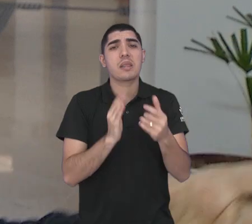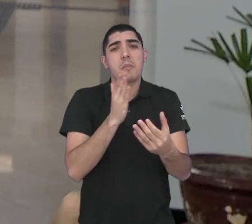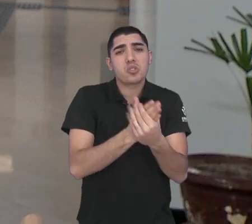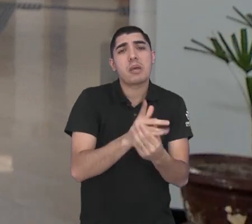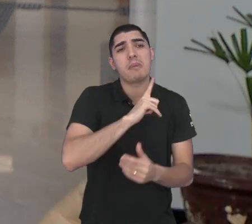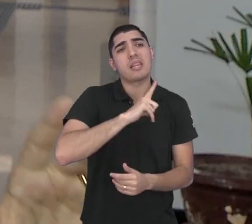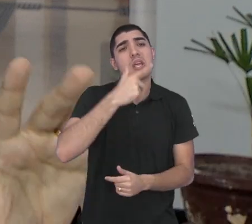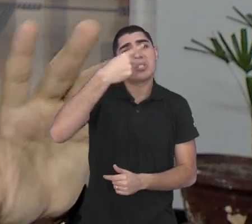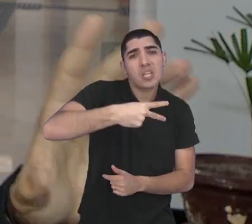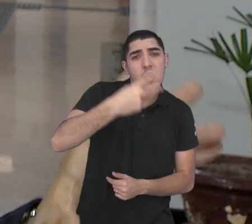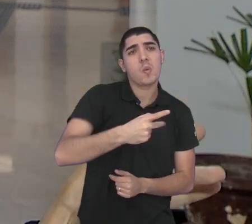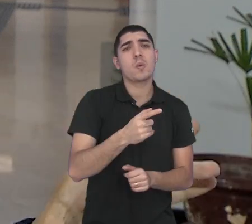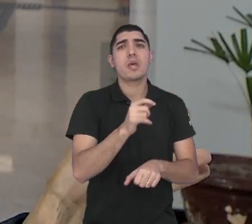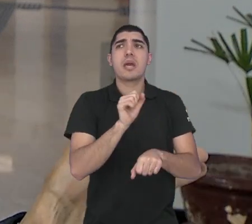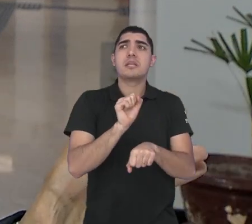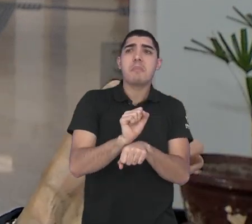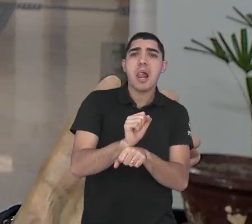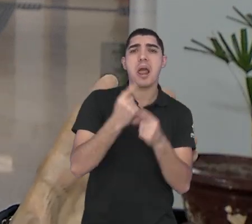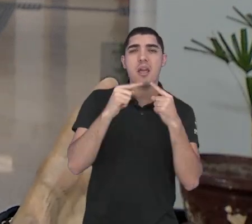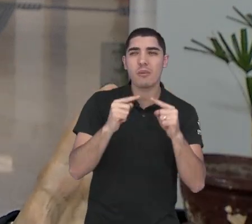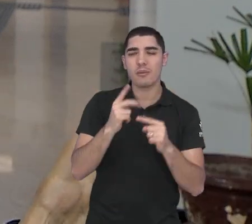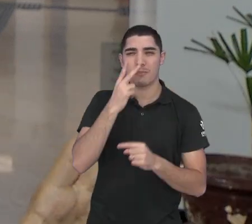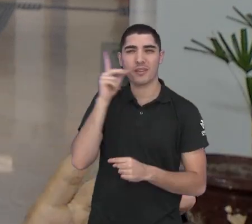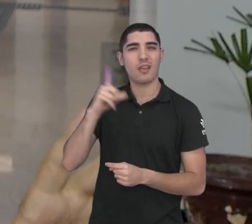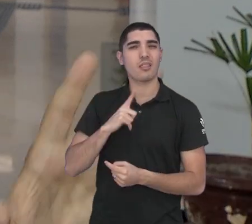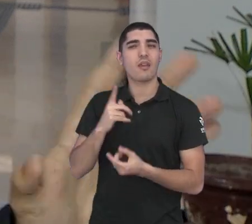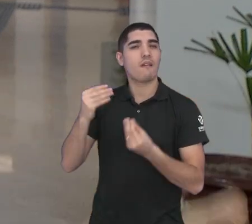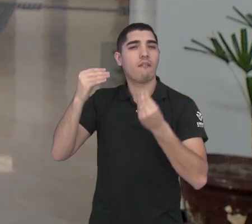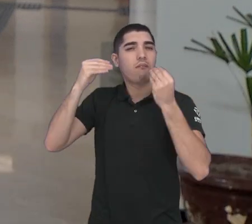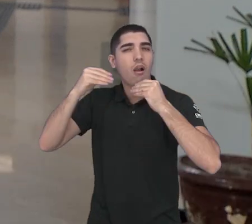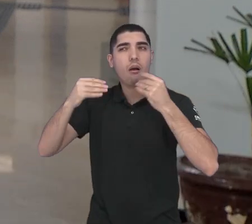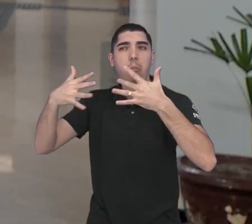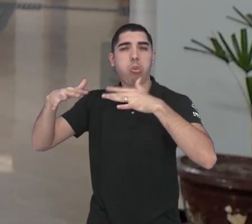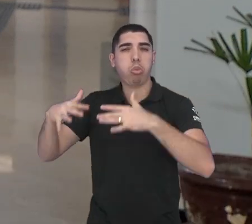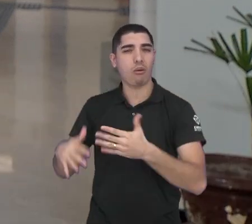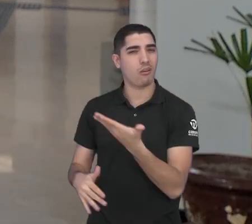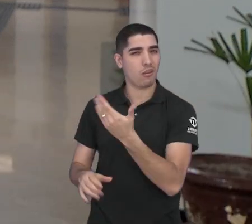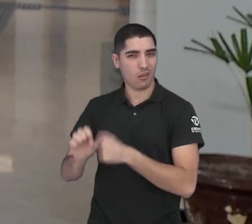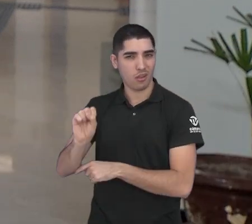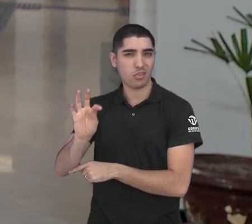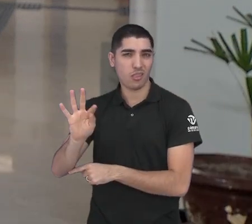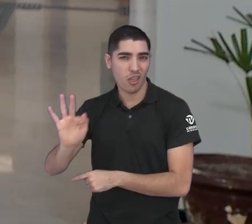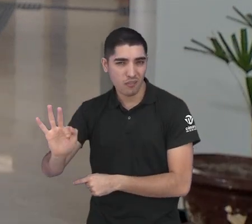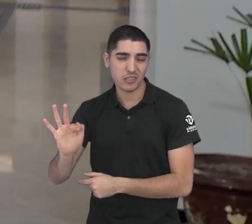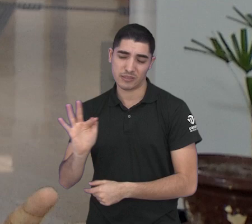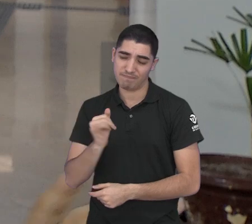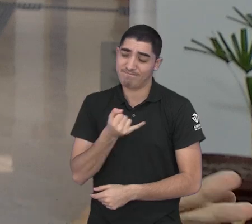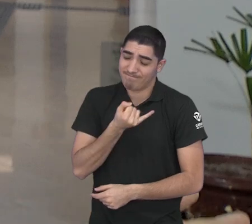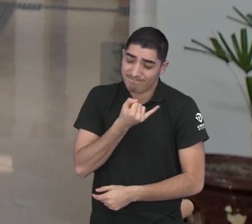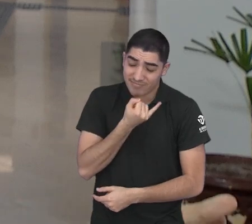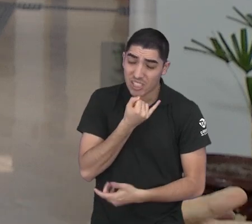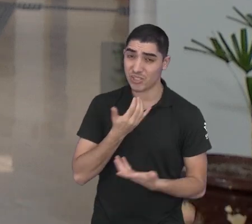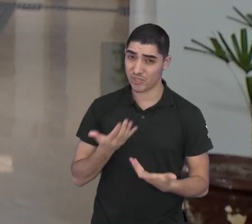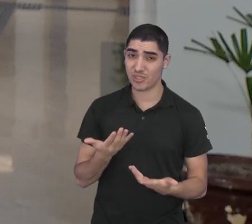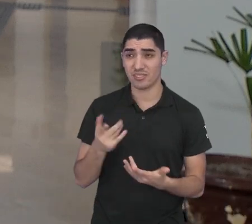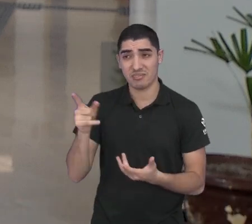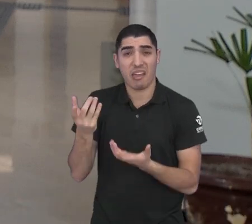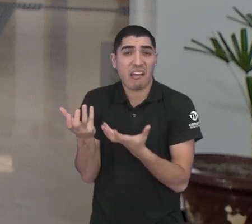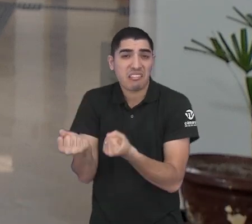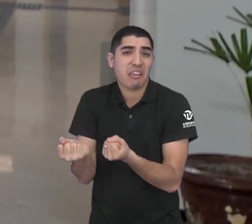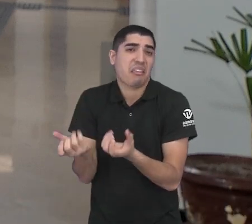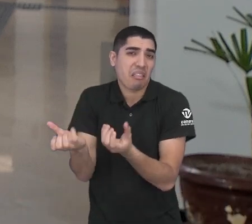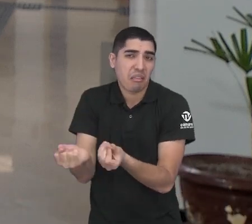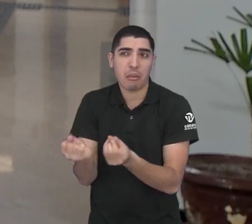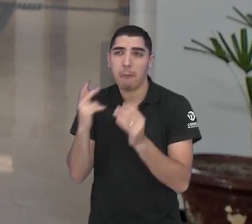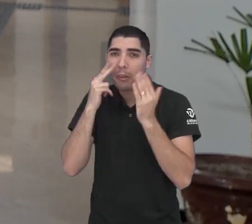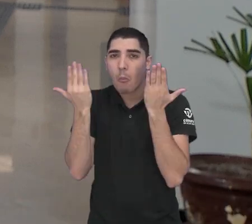ou transitada em julgado, houve algumas alterações ali que afrouxou essa questão da ficha limpa nos últimos anos, lamento muito, mas